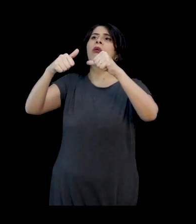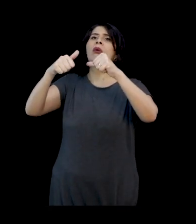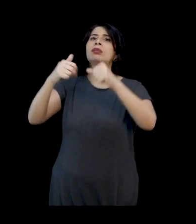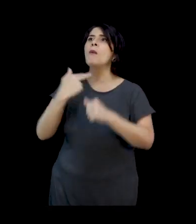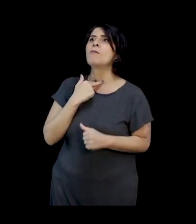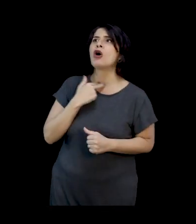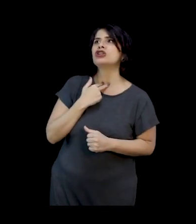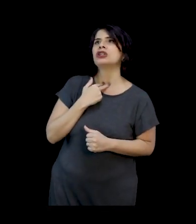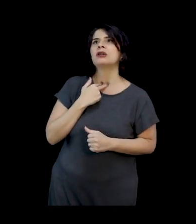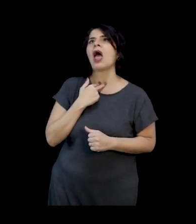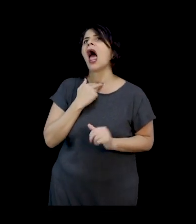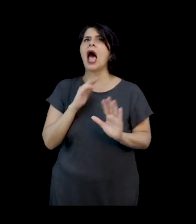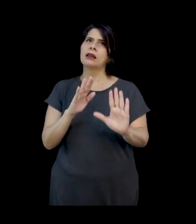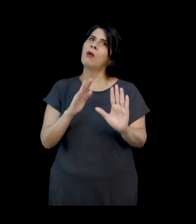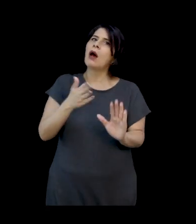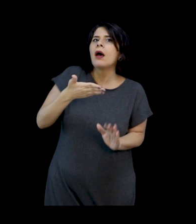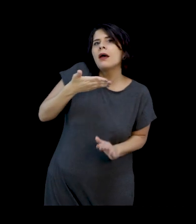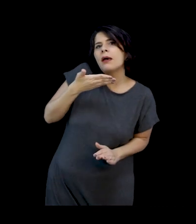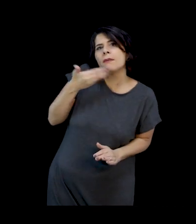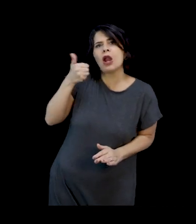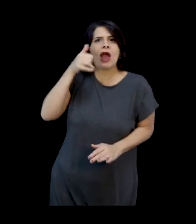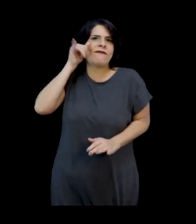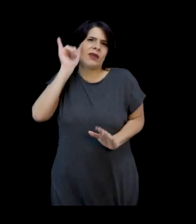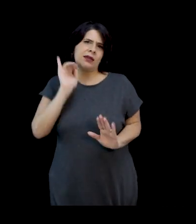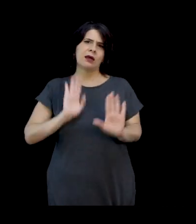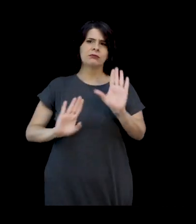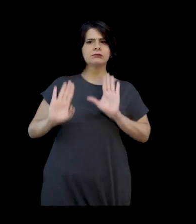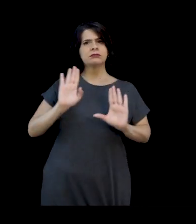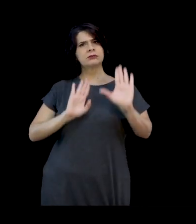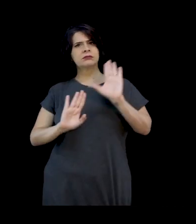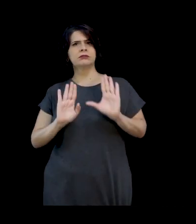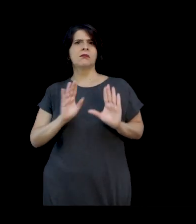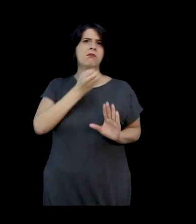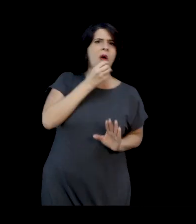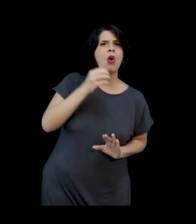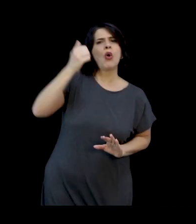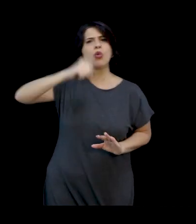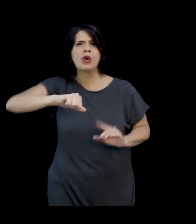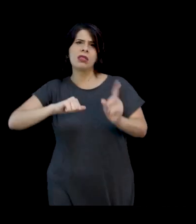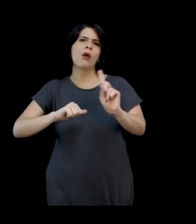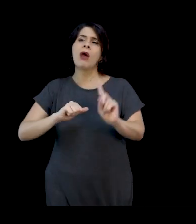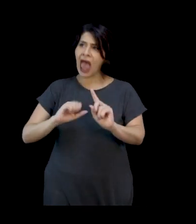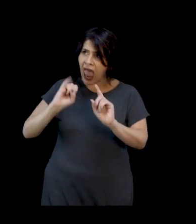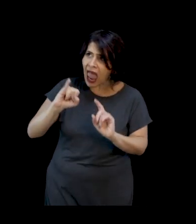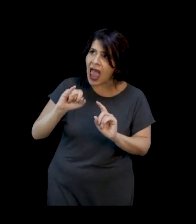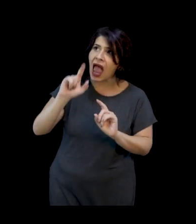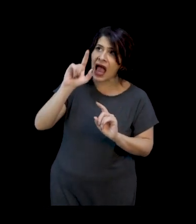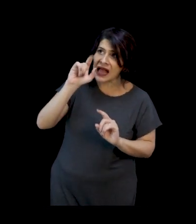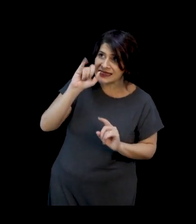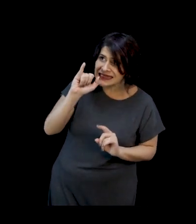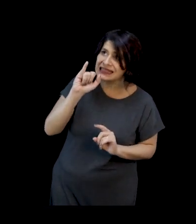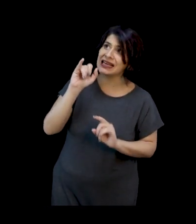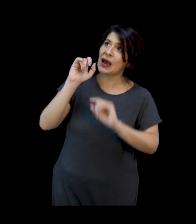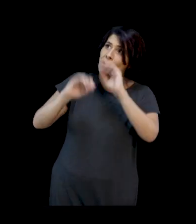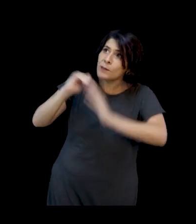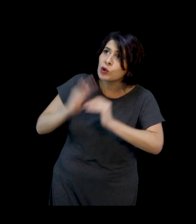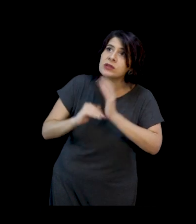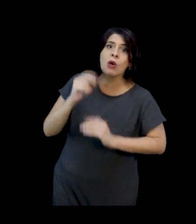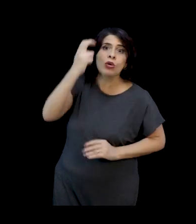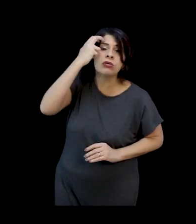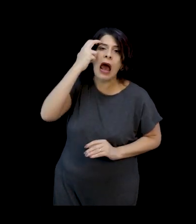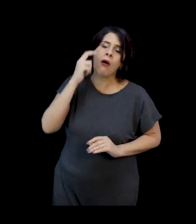valor. Não é possível falar se é bom ou se é ruim, é simplesmente uma produção cultural, ela vale porque é produção